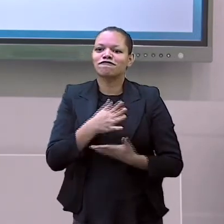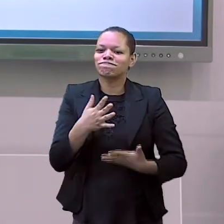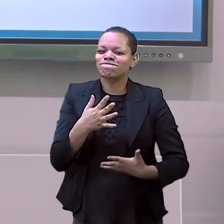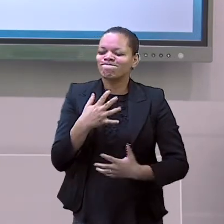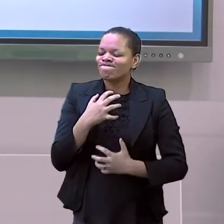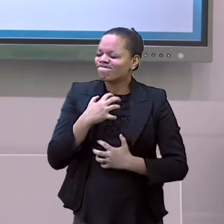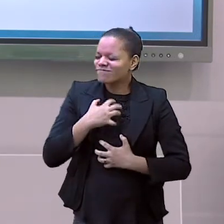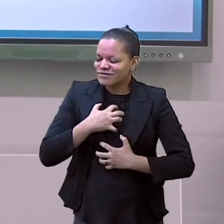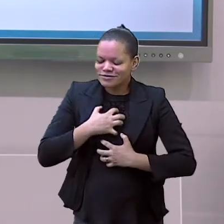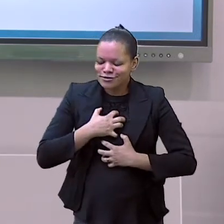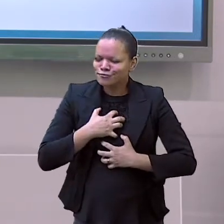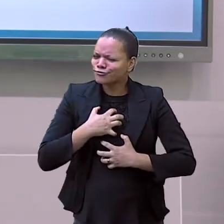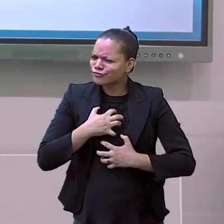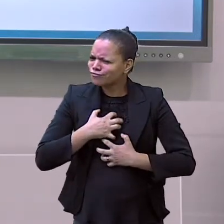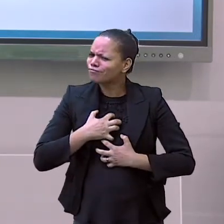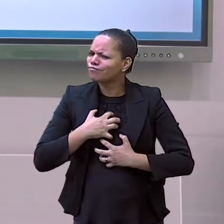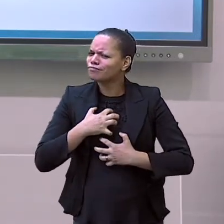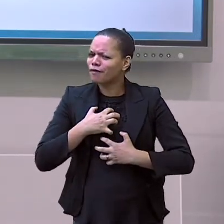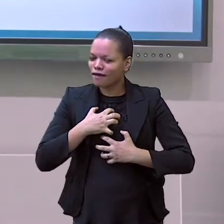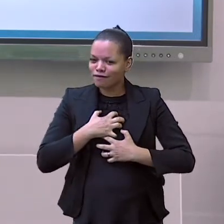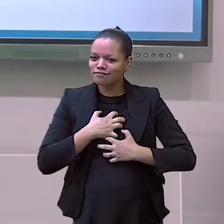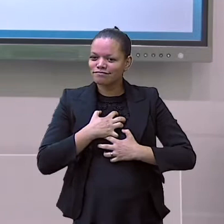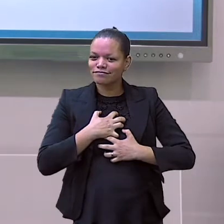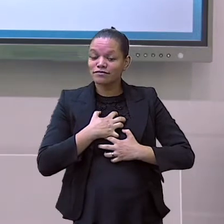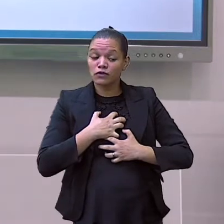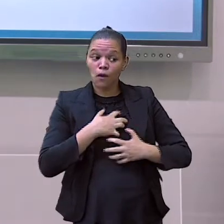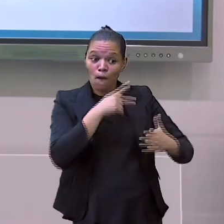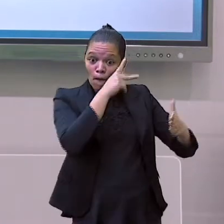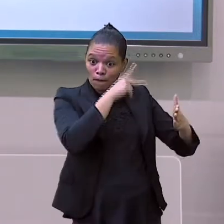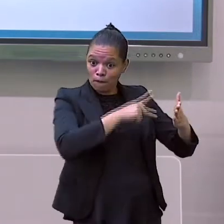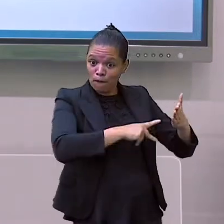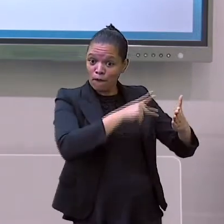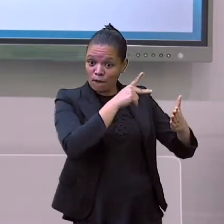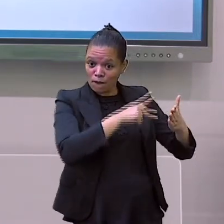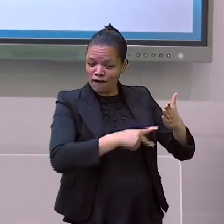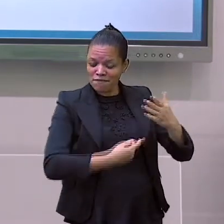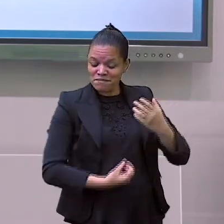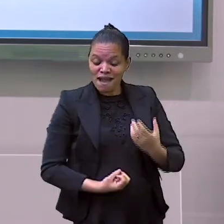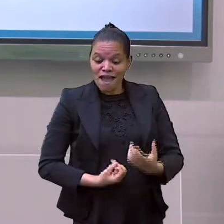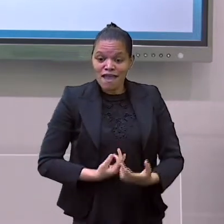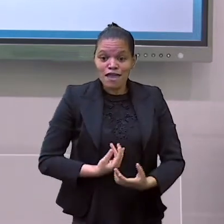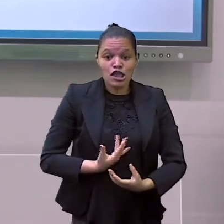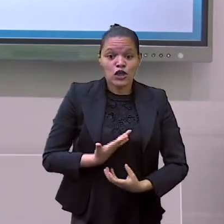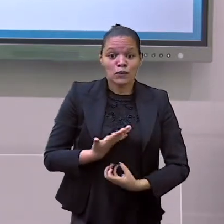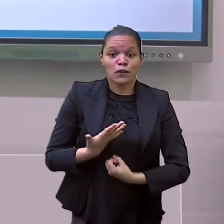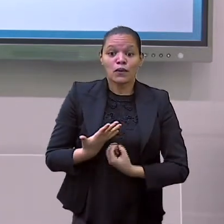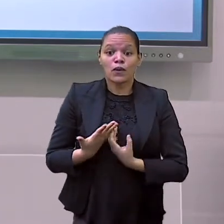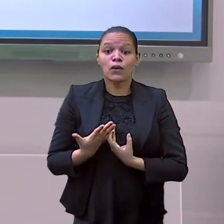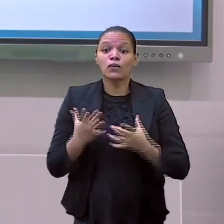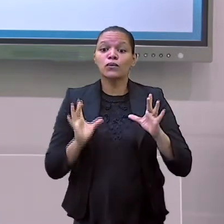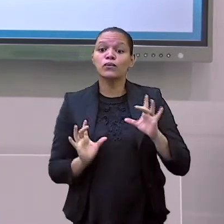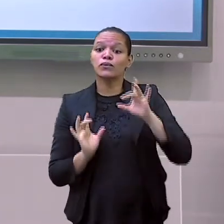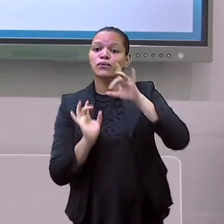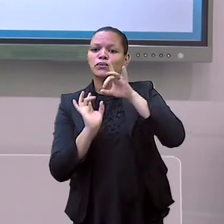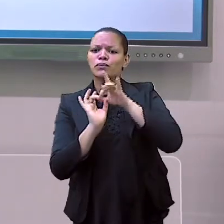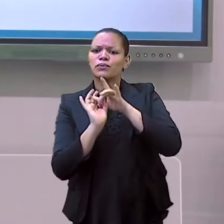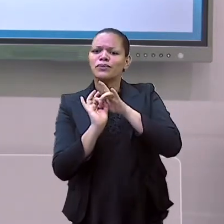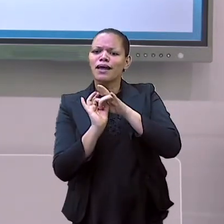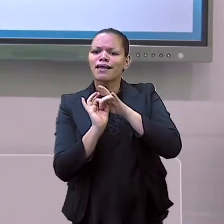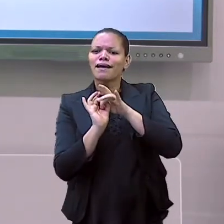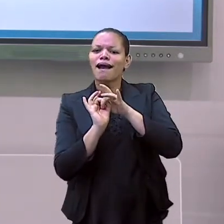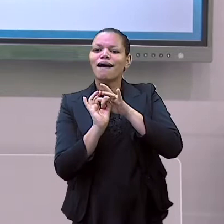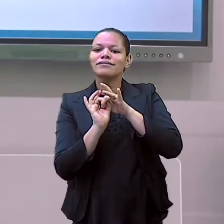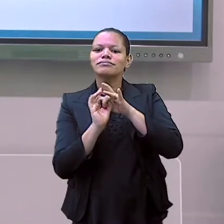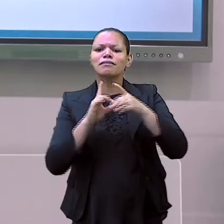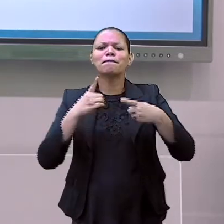fala com sentimento. O poema e a poesia, eles estão o quê? Interligados, porque é o momento